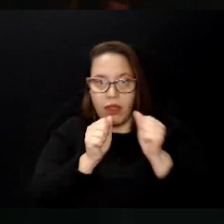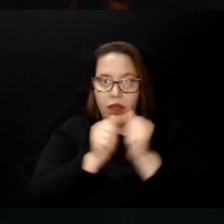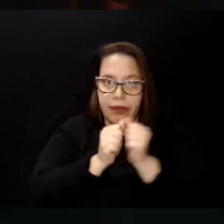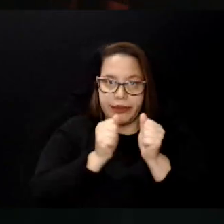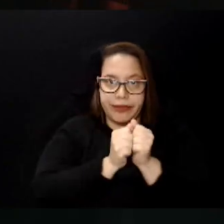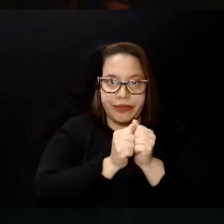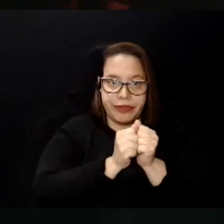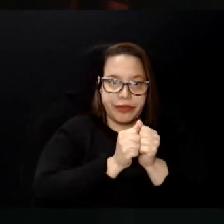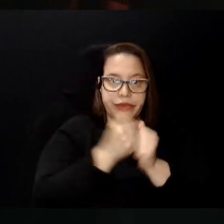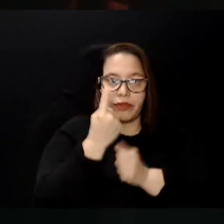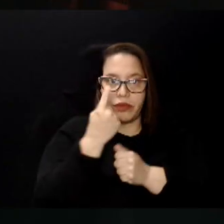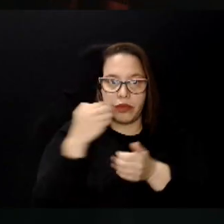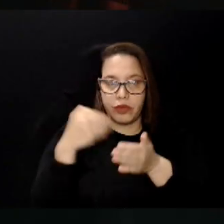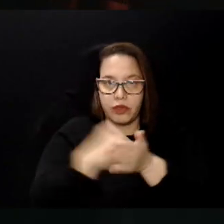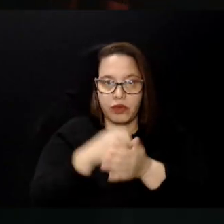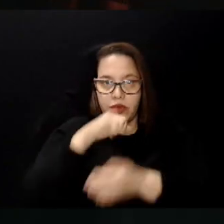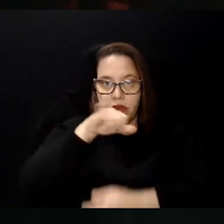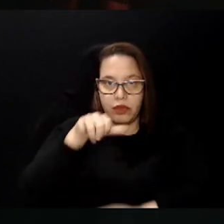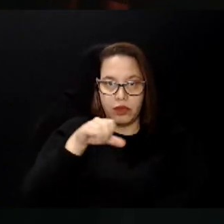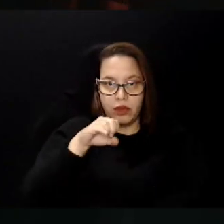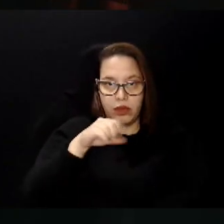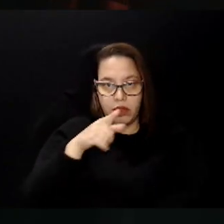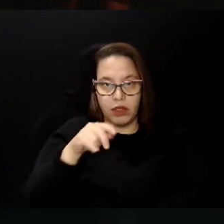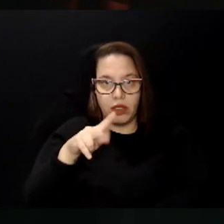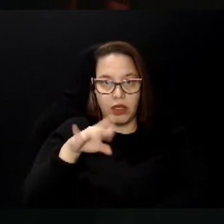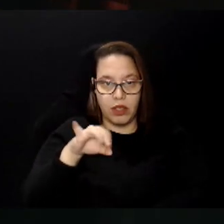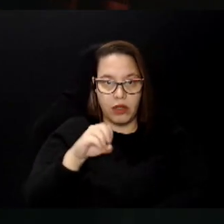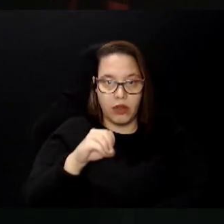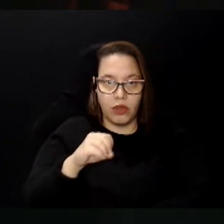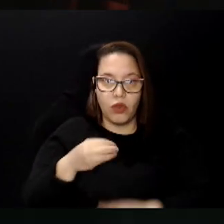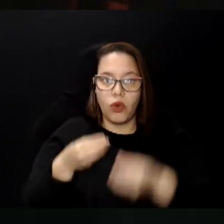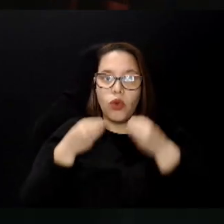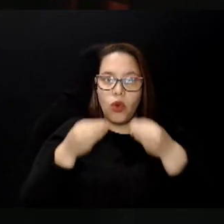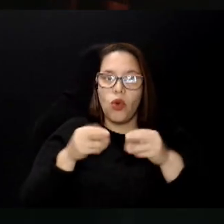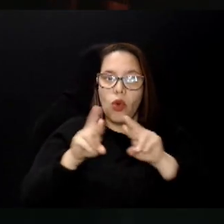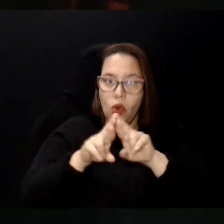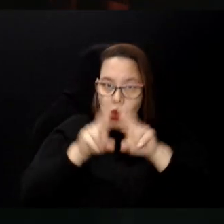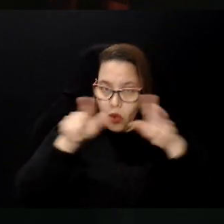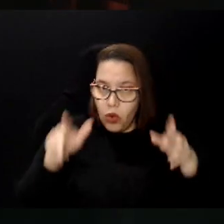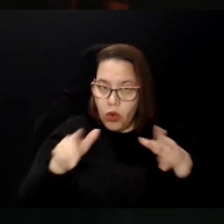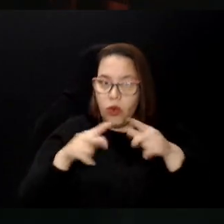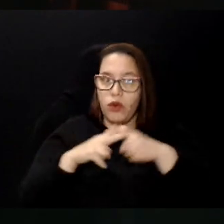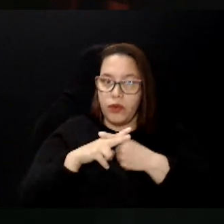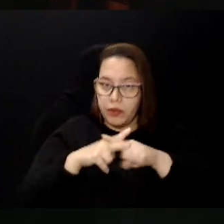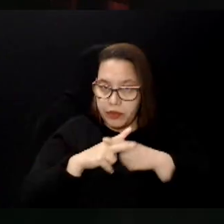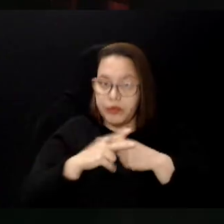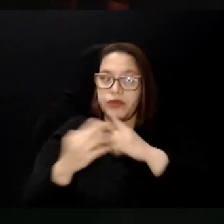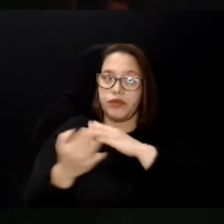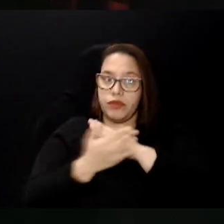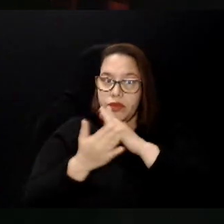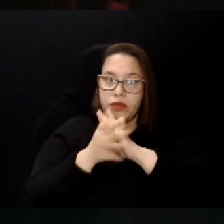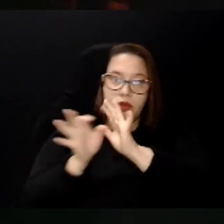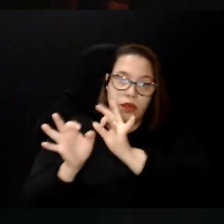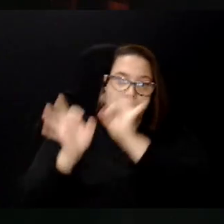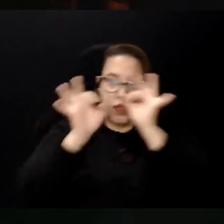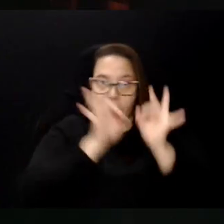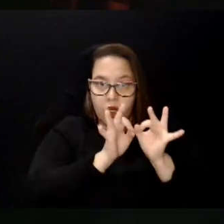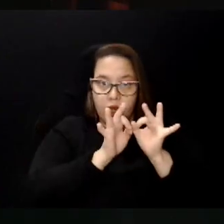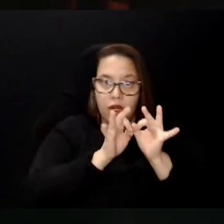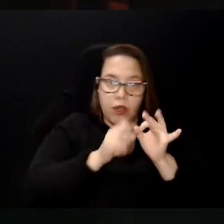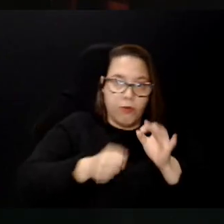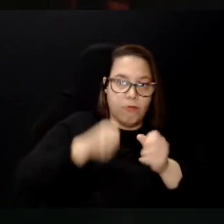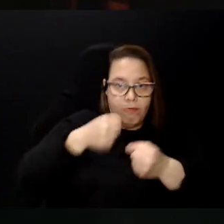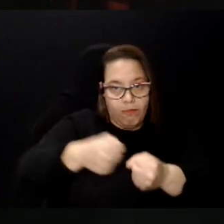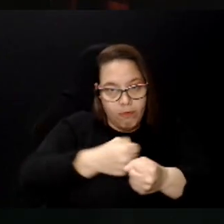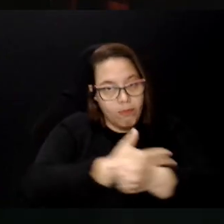João Pedro do Swift. Como eu diferencio uma ferramenta que me ajuda na rotina de uma muleta emocional que eu não